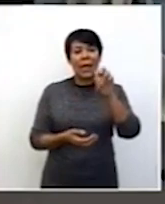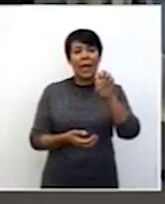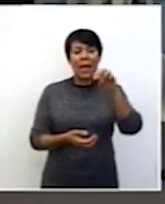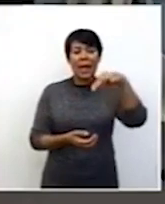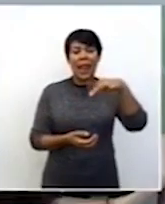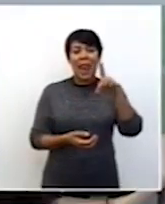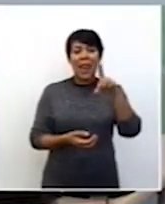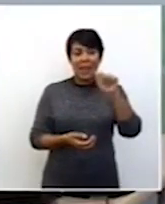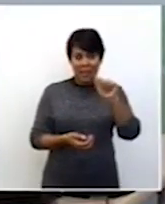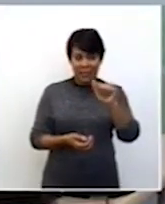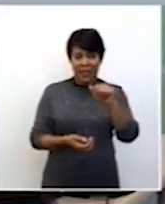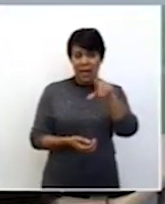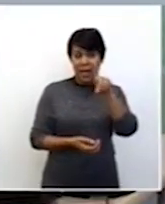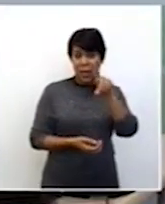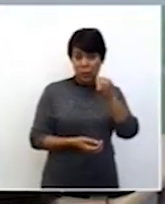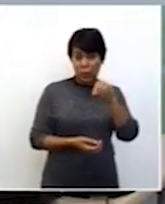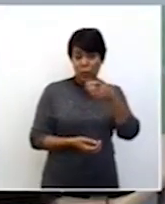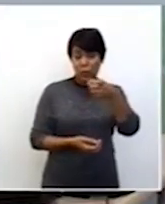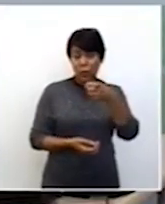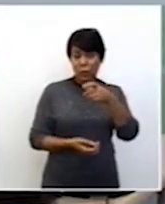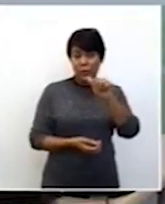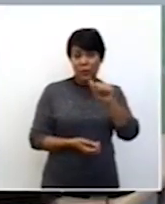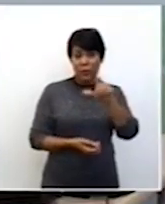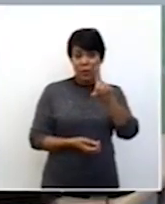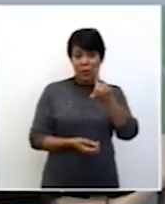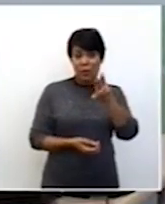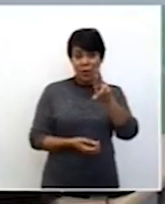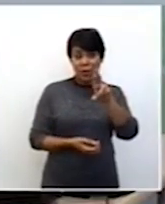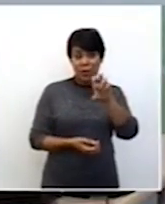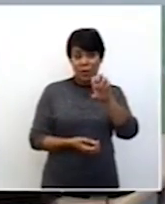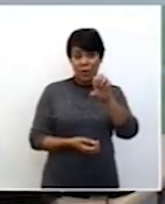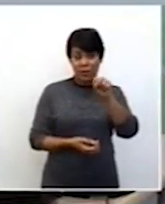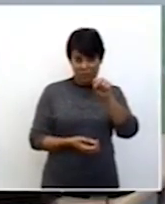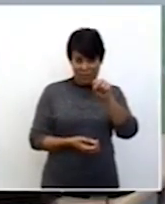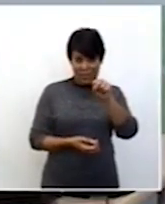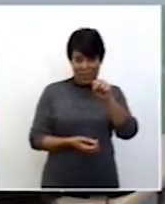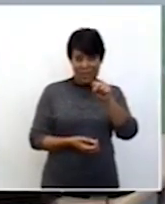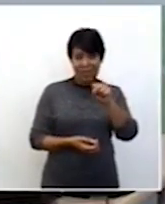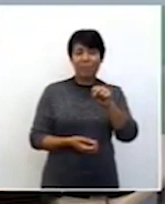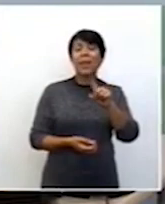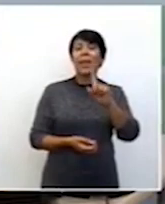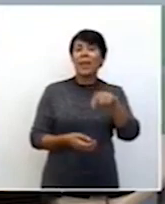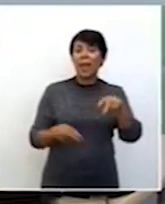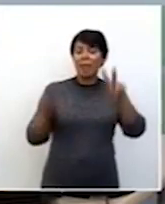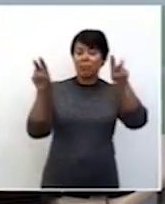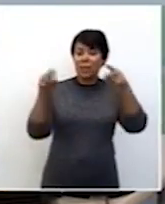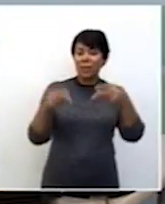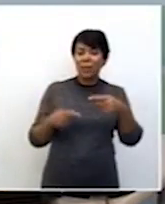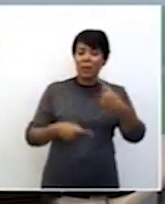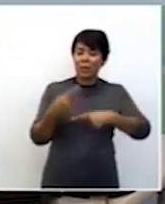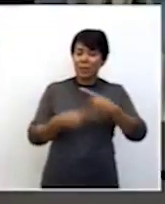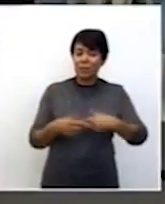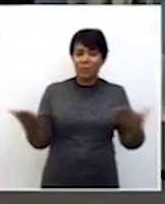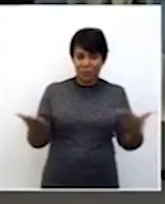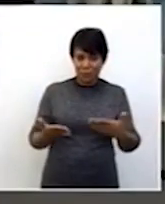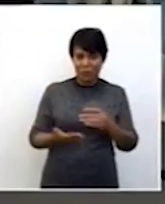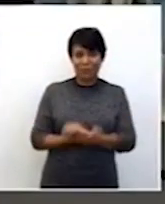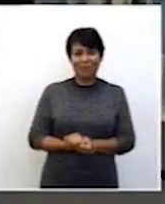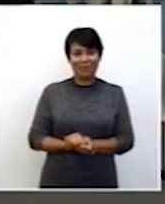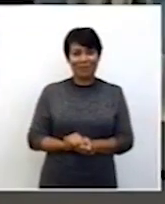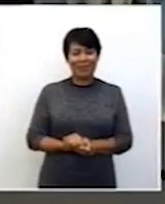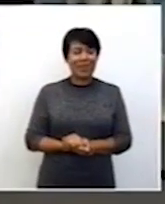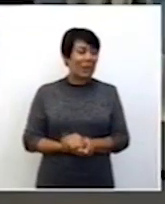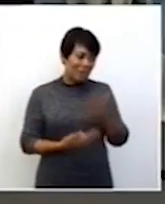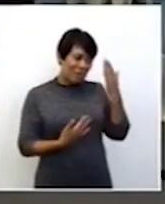verdade. Que trata exatamente desse problema que nós falamos com vocês hoje, que é a soma dos termos finitos de uma PG. Beleza? Obrigado,